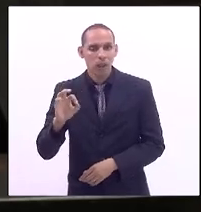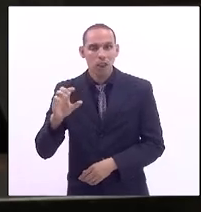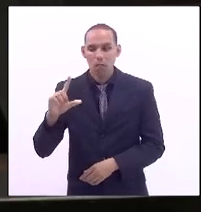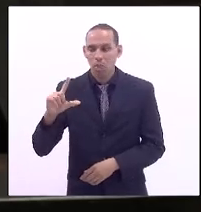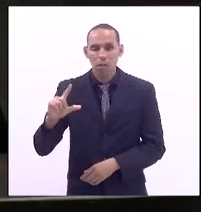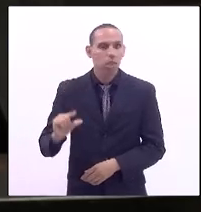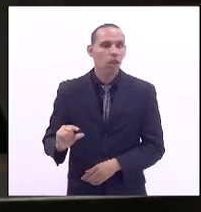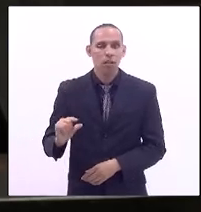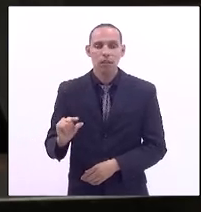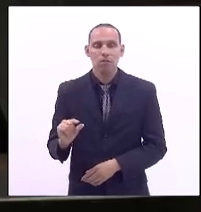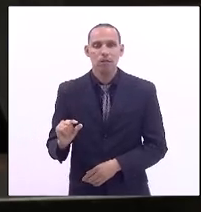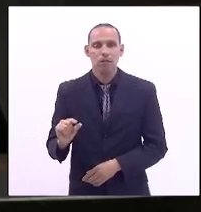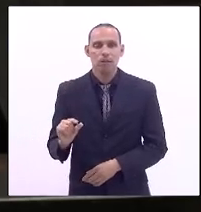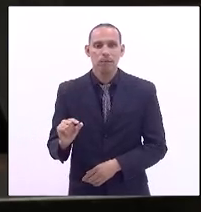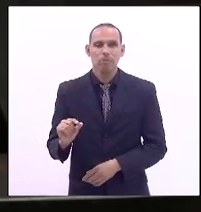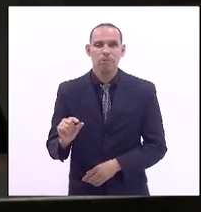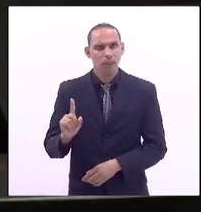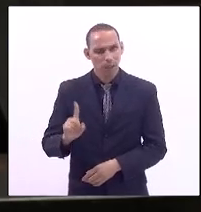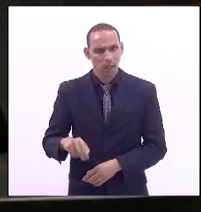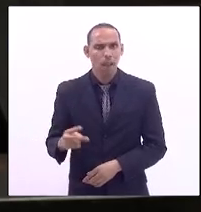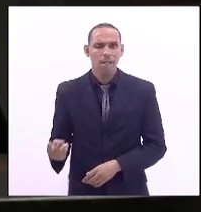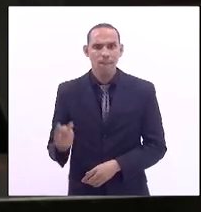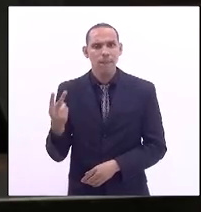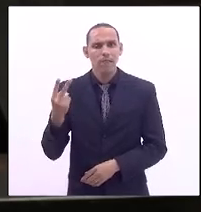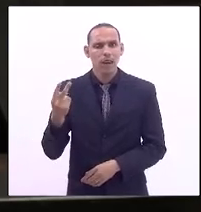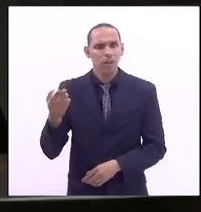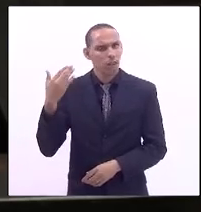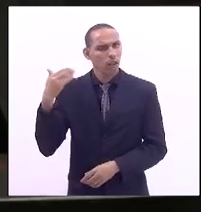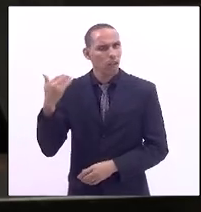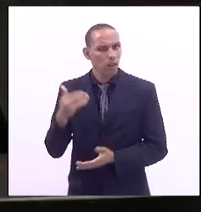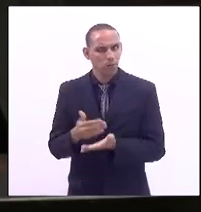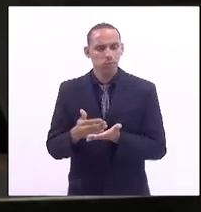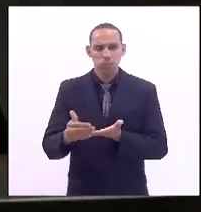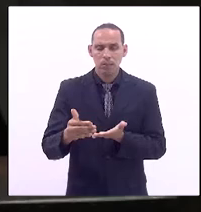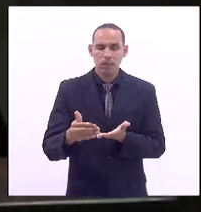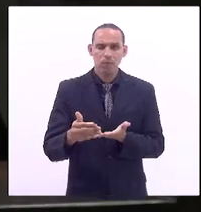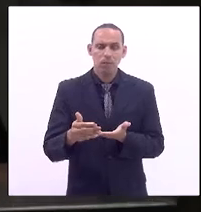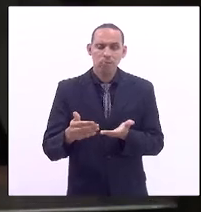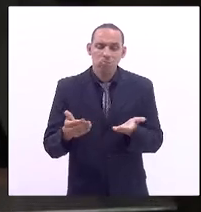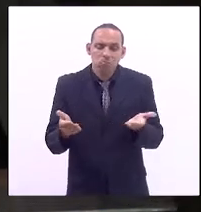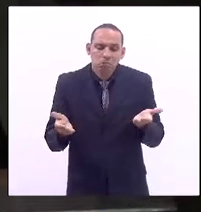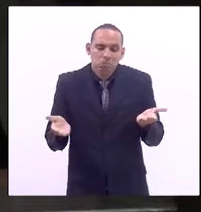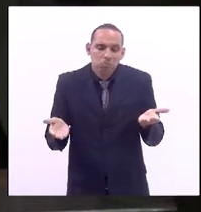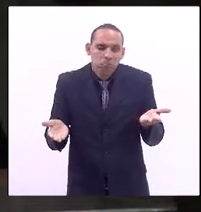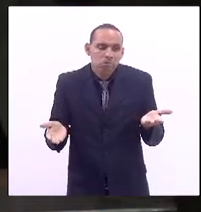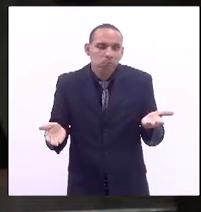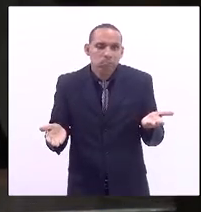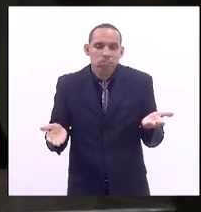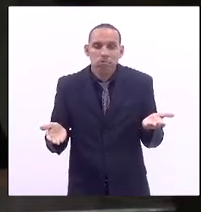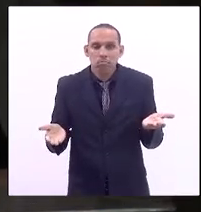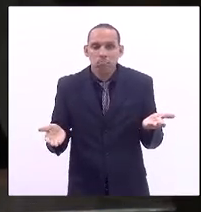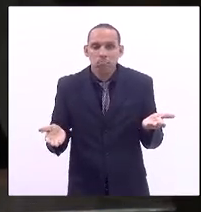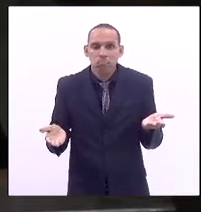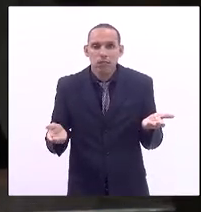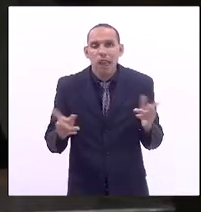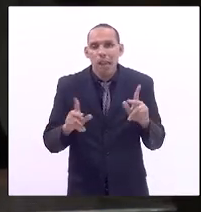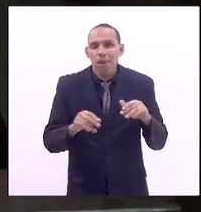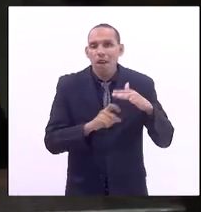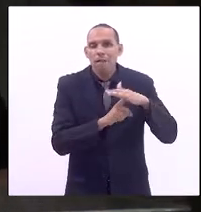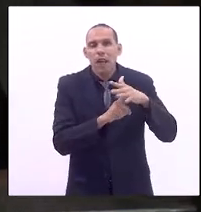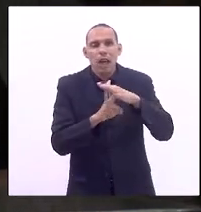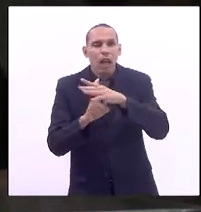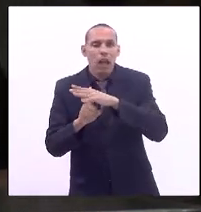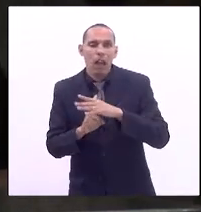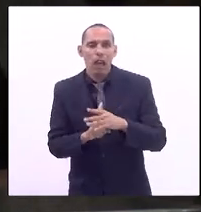aos valores fixados Originalmente o trata-se de um feirão